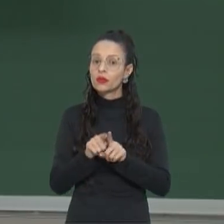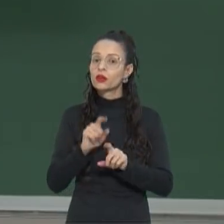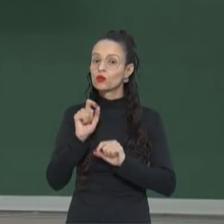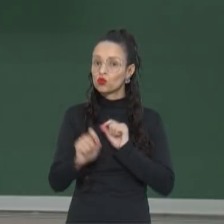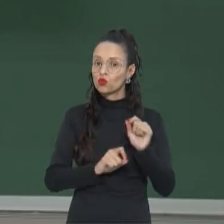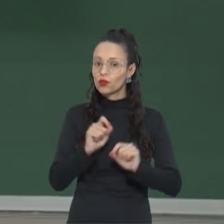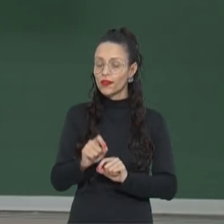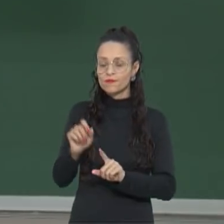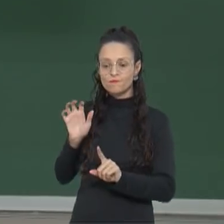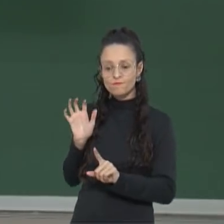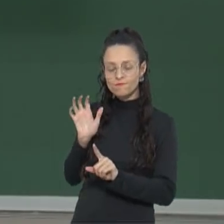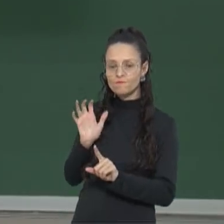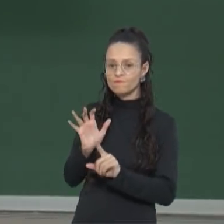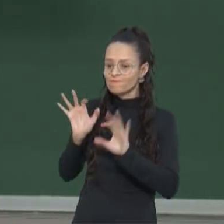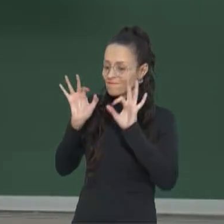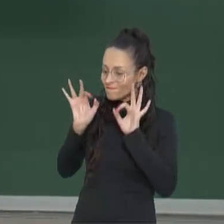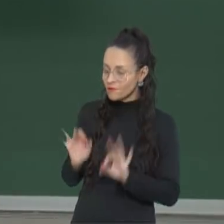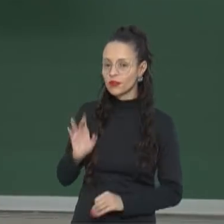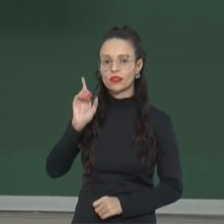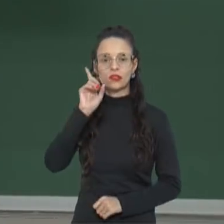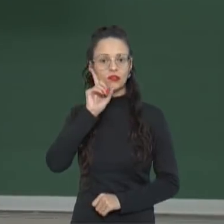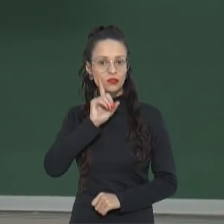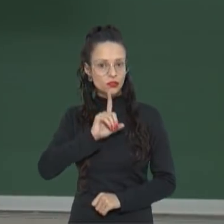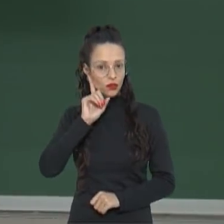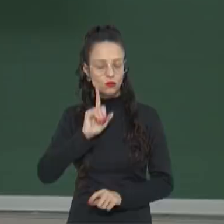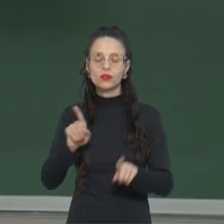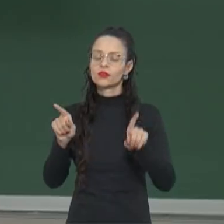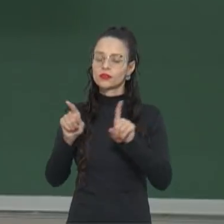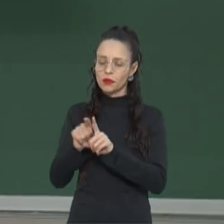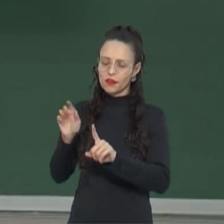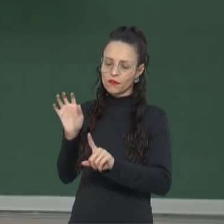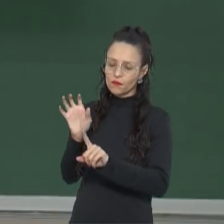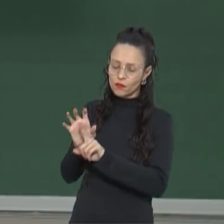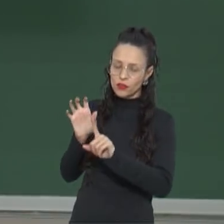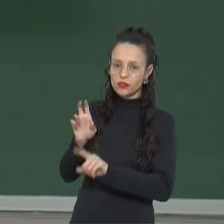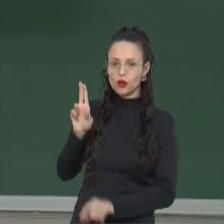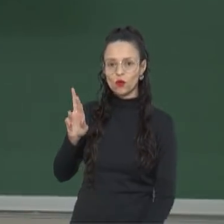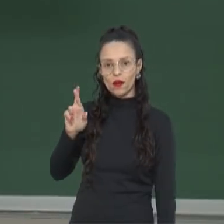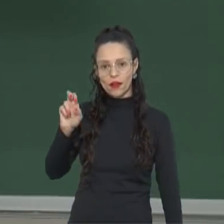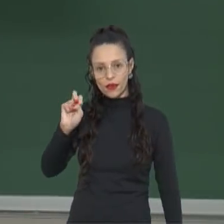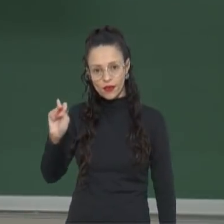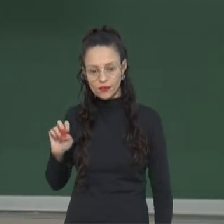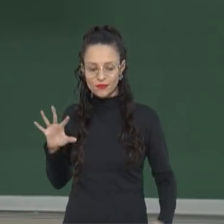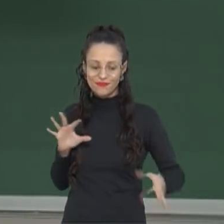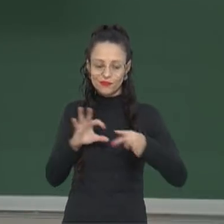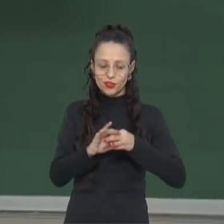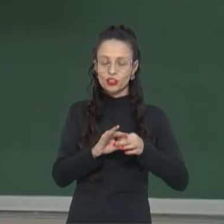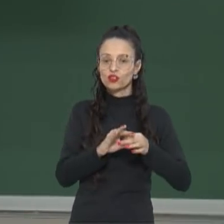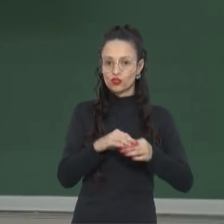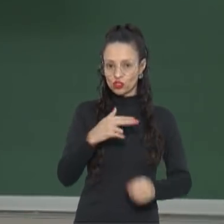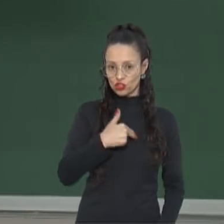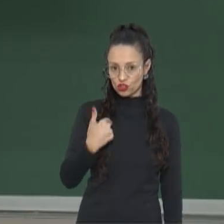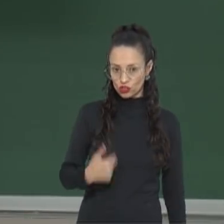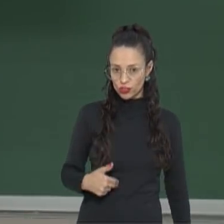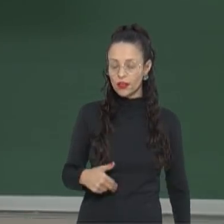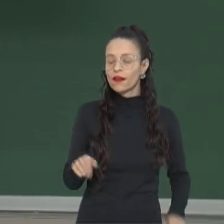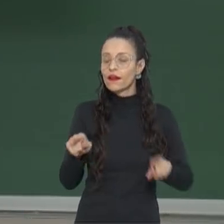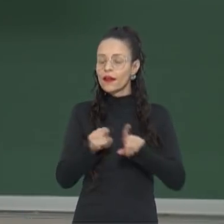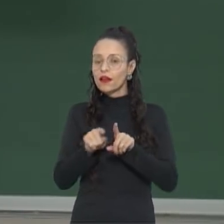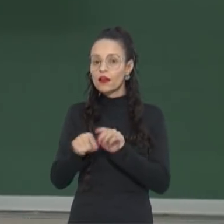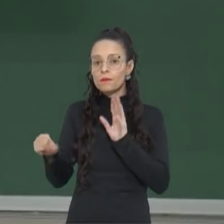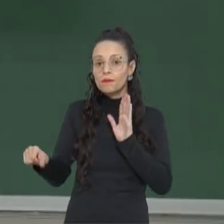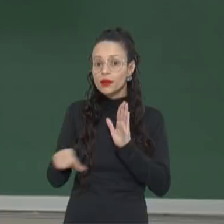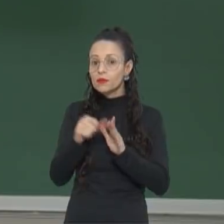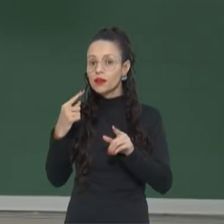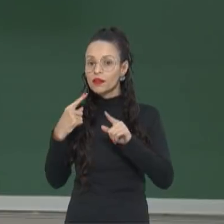interferência concreta dos Estados Unidos e da União Soviética, ali junto com a China, no confronto. Foi a primeira vez que